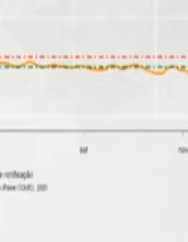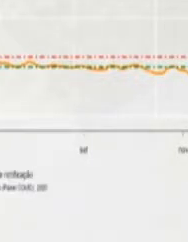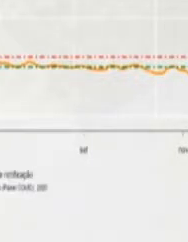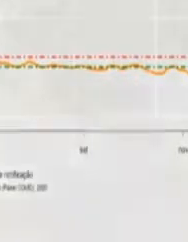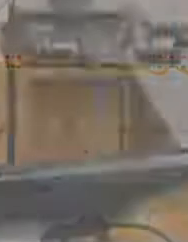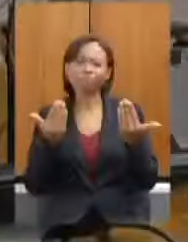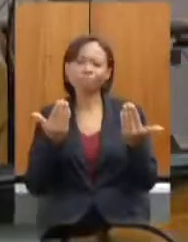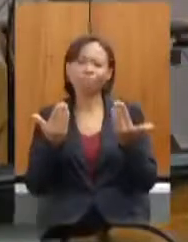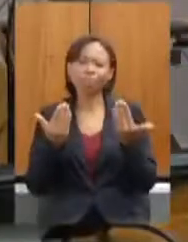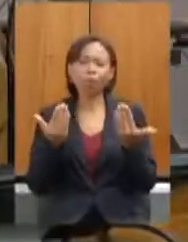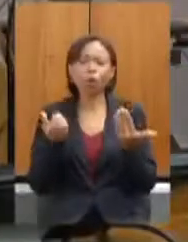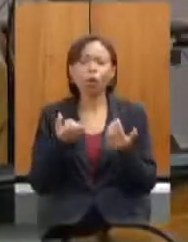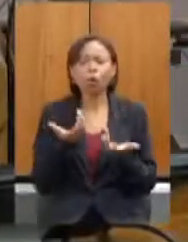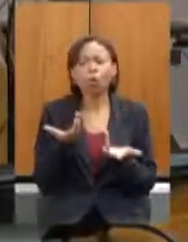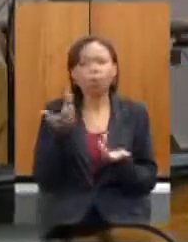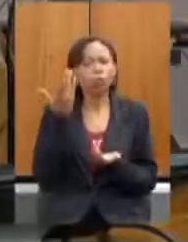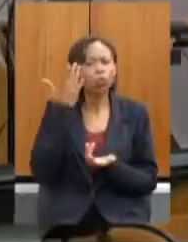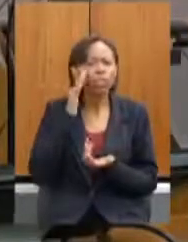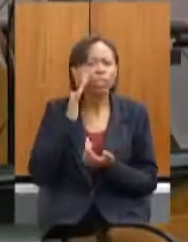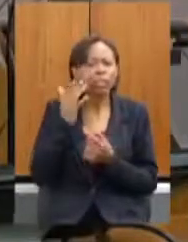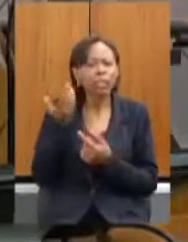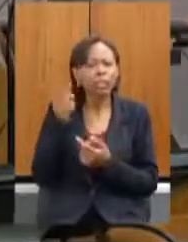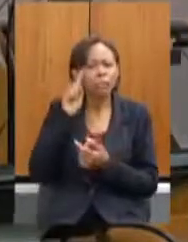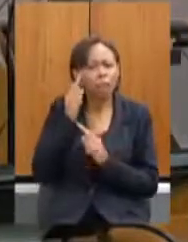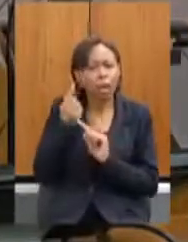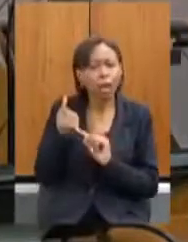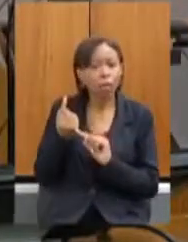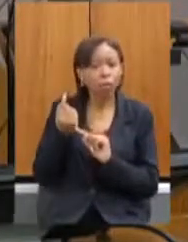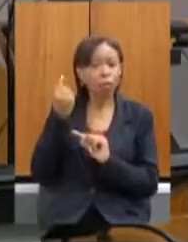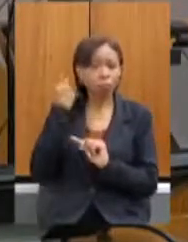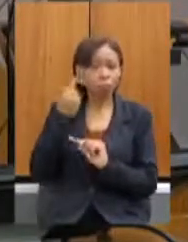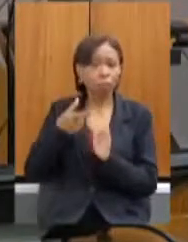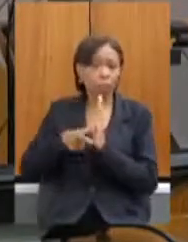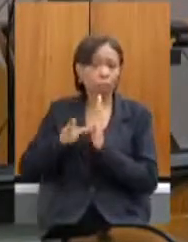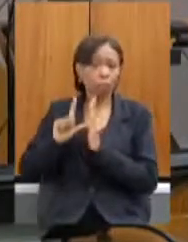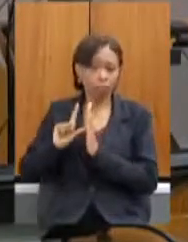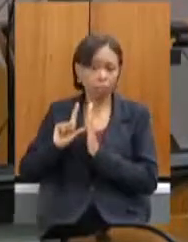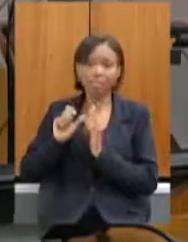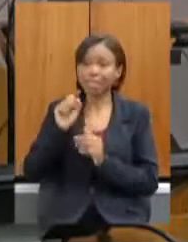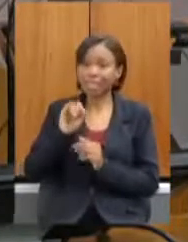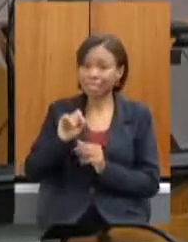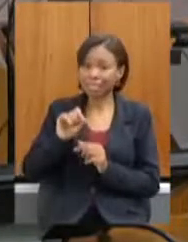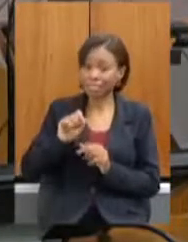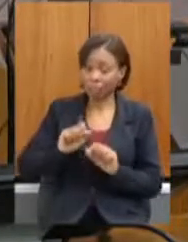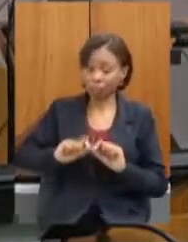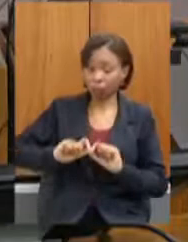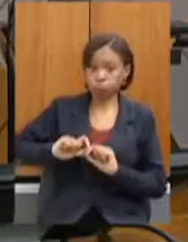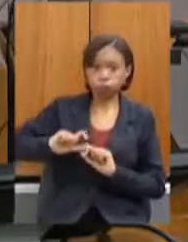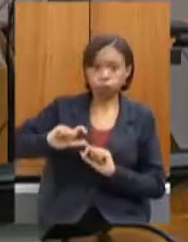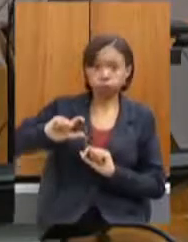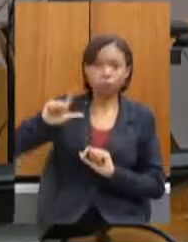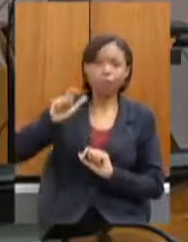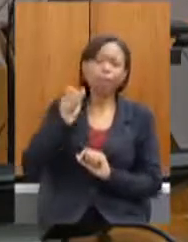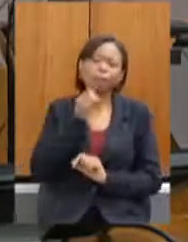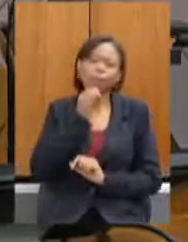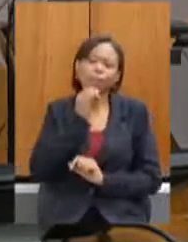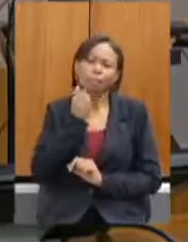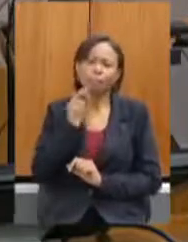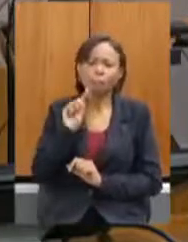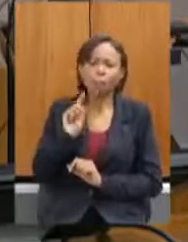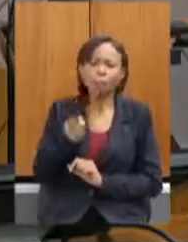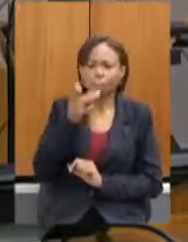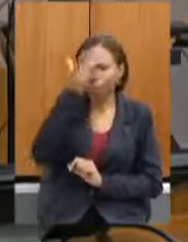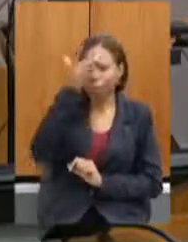com os dias anteriores então quando nós estamos com a alta incidência supondo-se Eu tenho mil pessoas infectadas